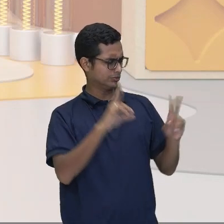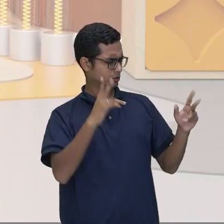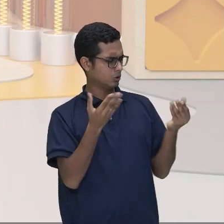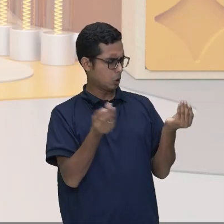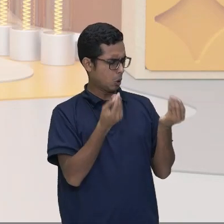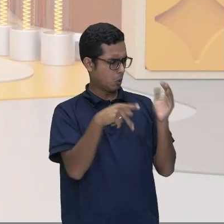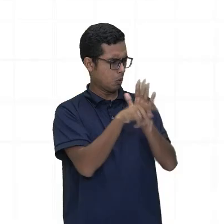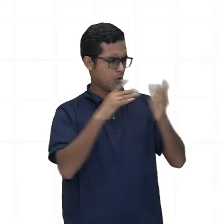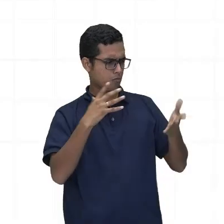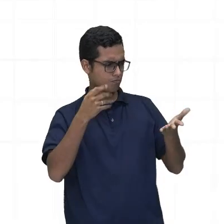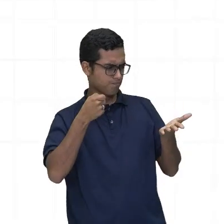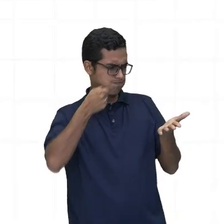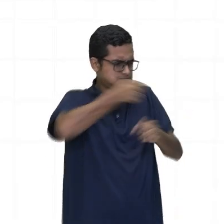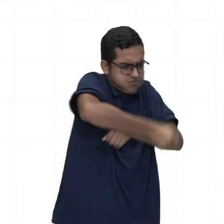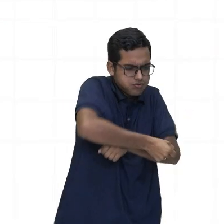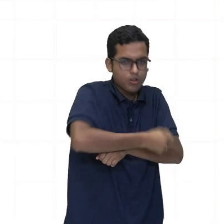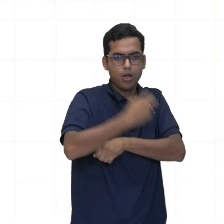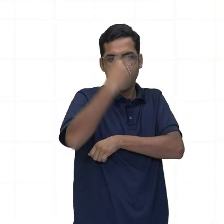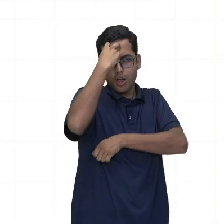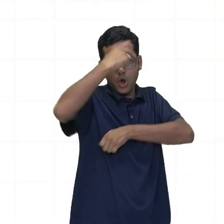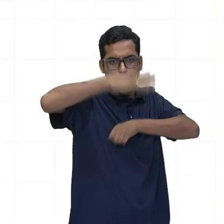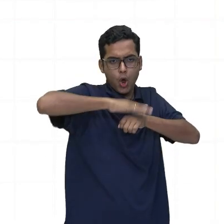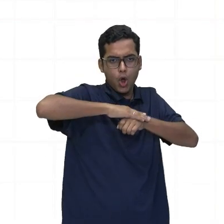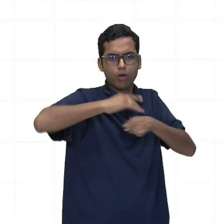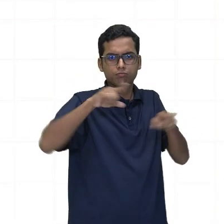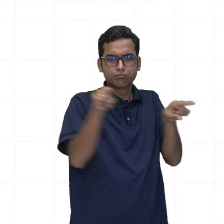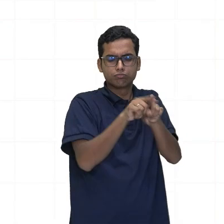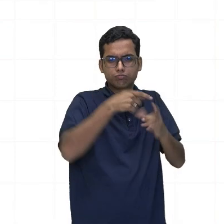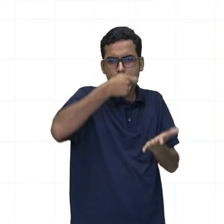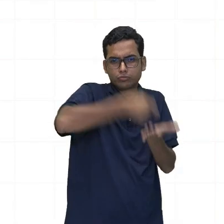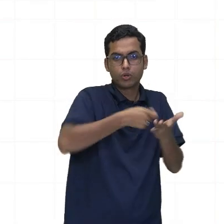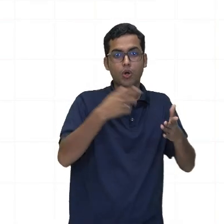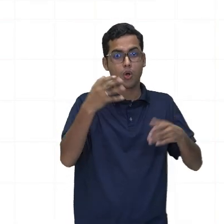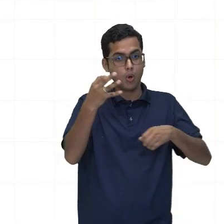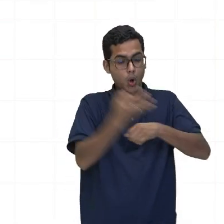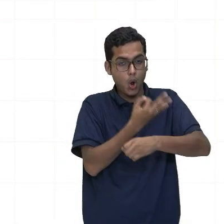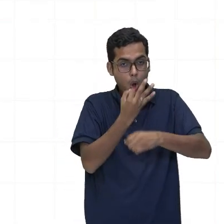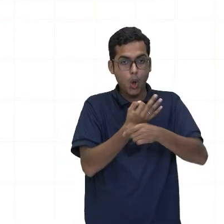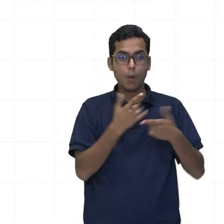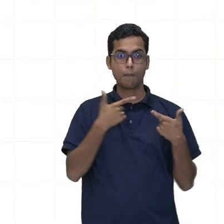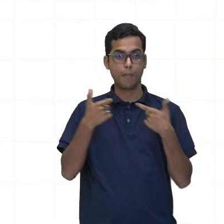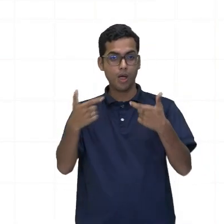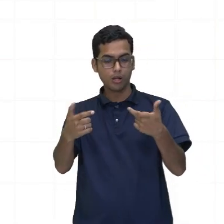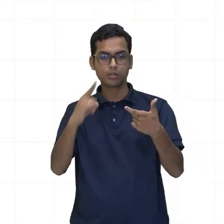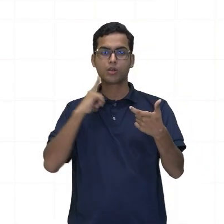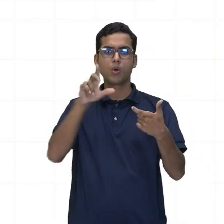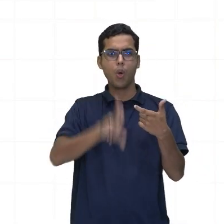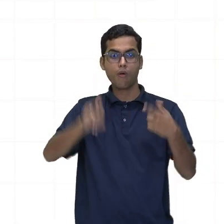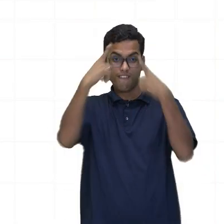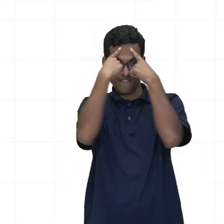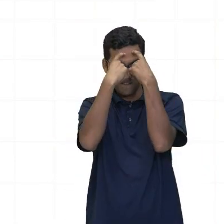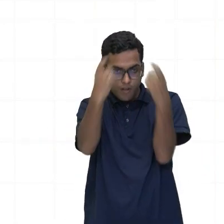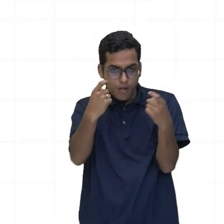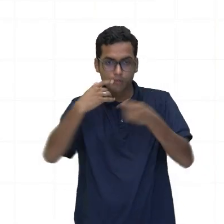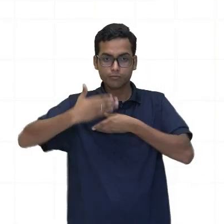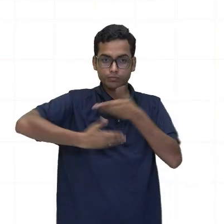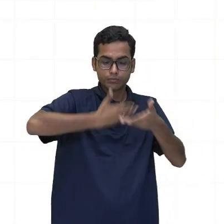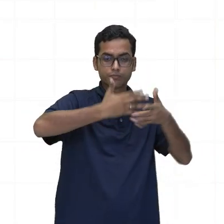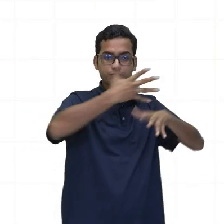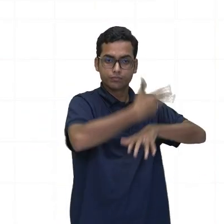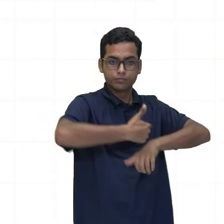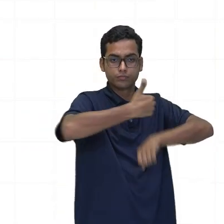comigo. Confrontos e resistência, vamos verificar o uso da violência no processo de conquista